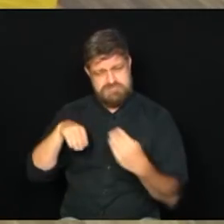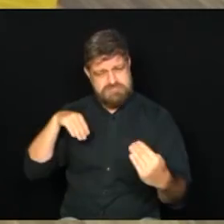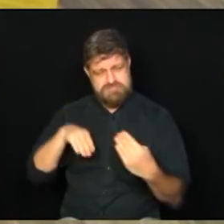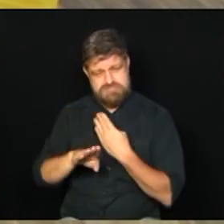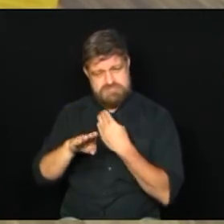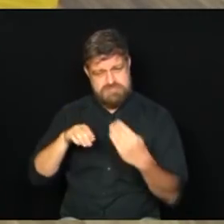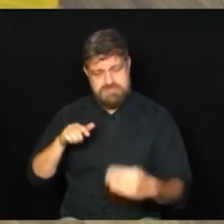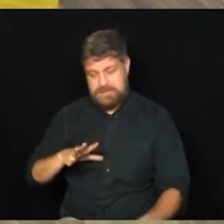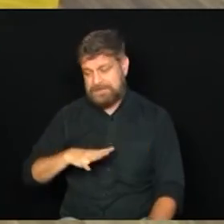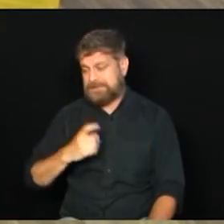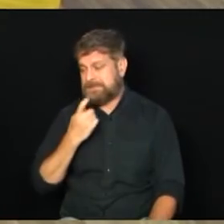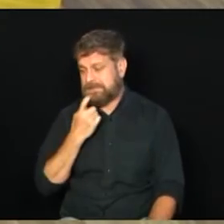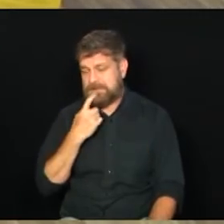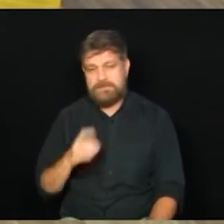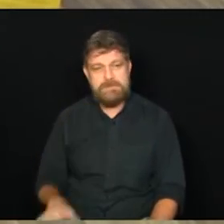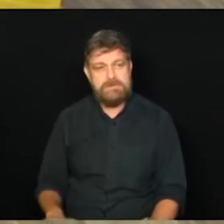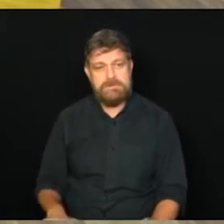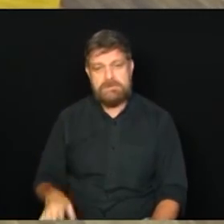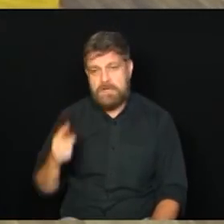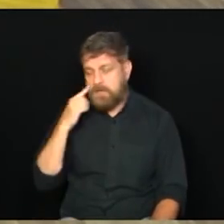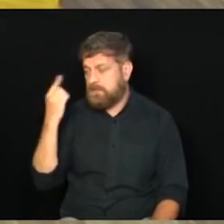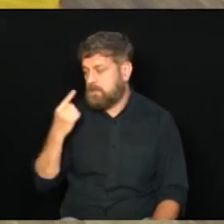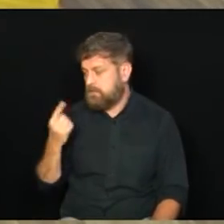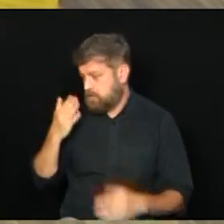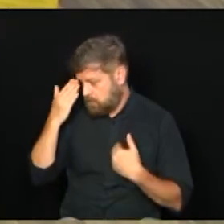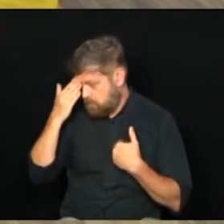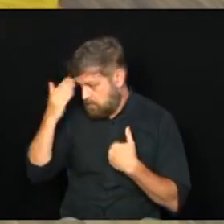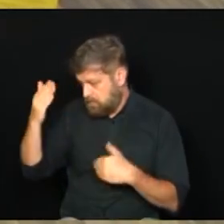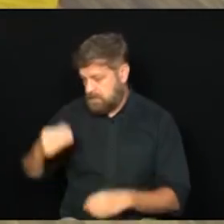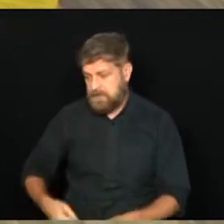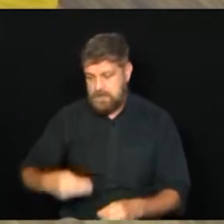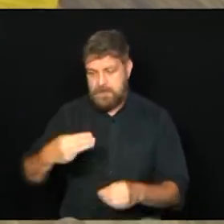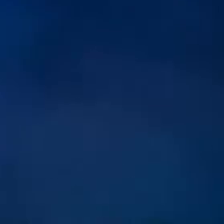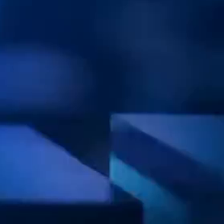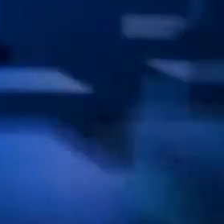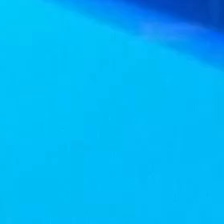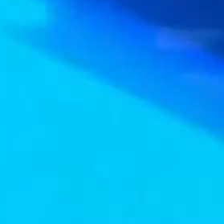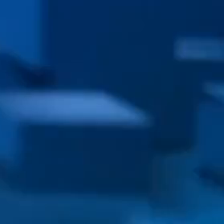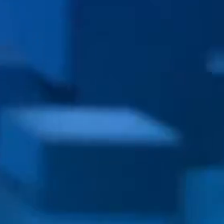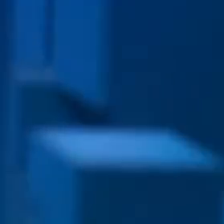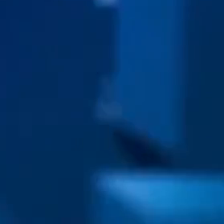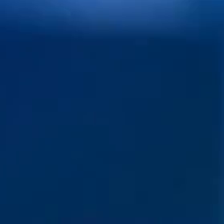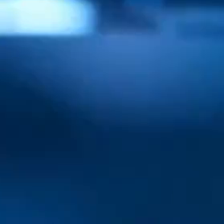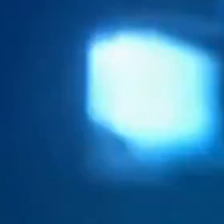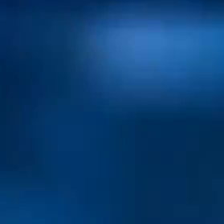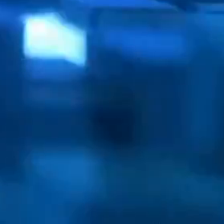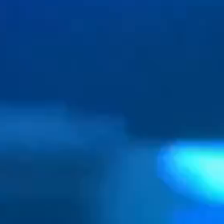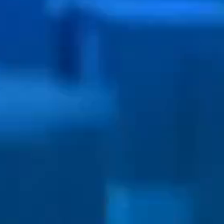para a cidade de Campinas. Mirna Abreu, muito obrigado pelas notícias da metrópole de Campinas.